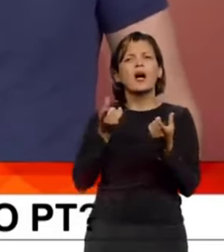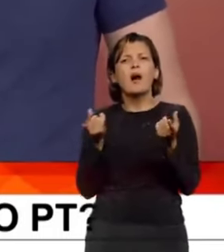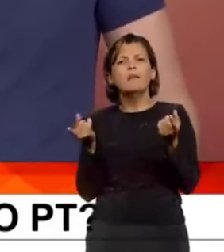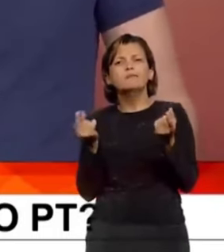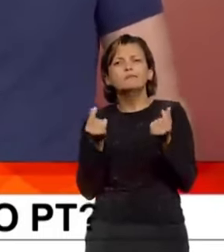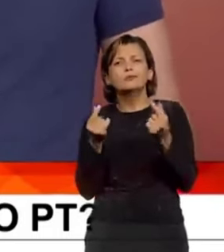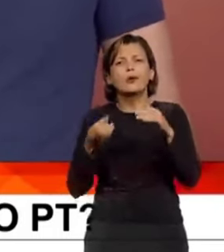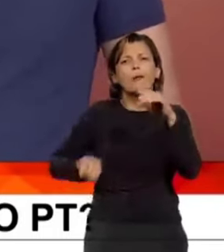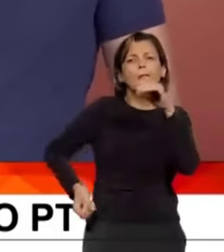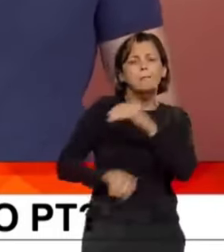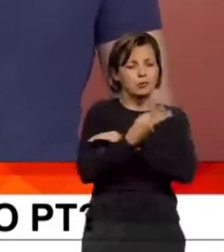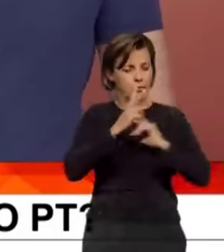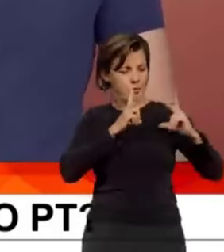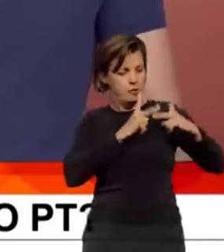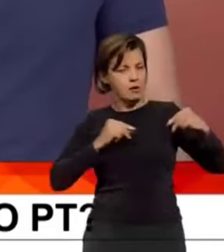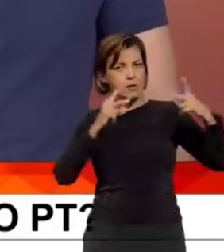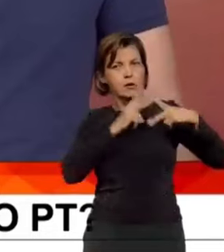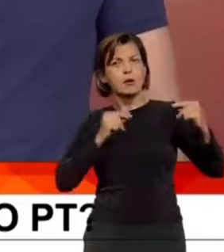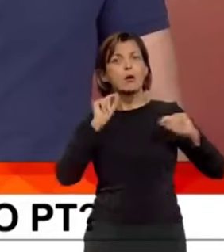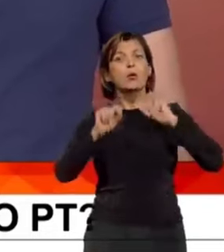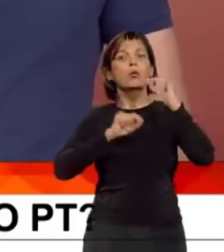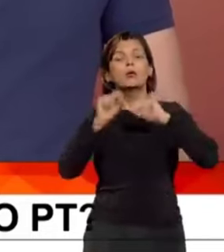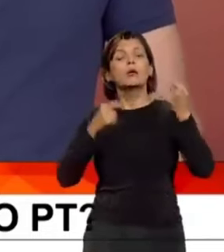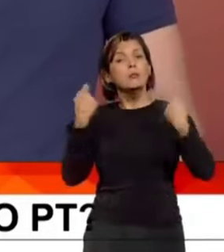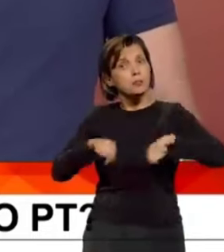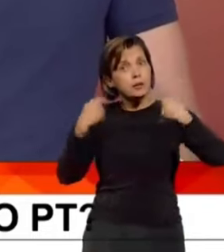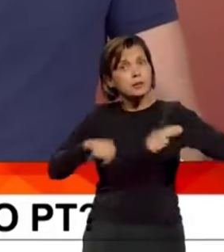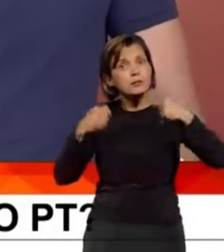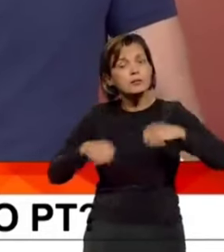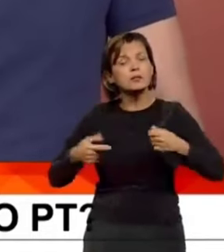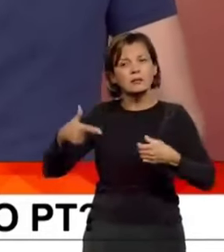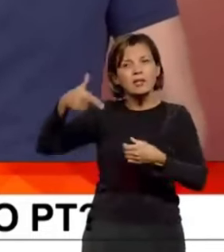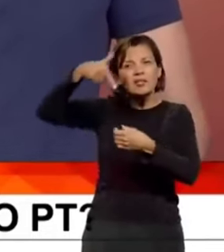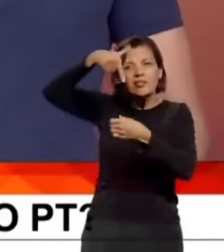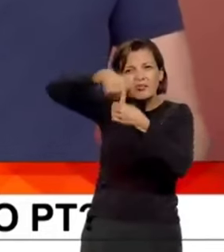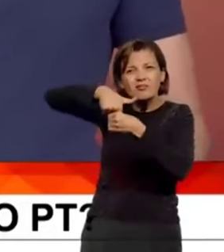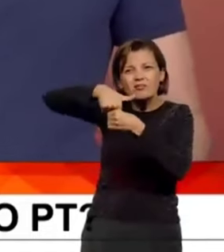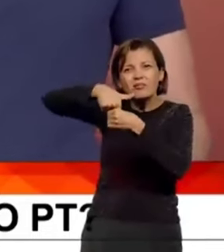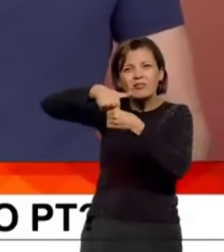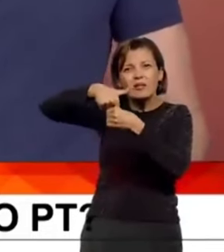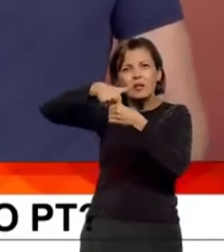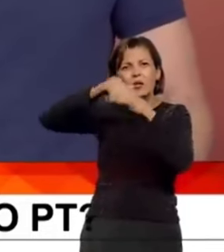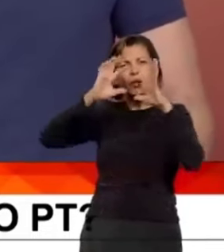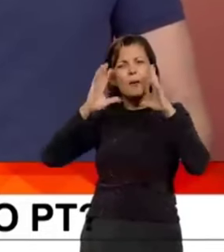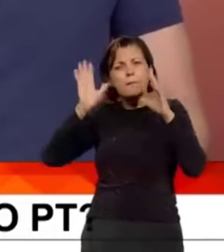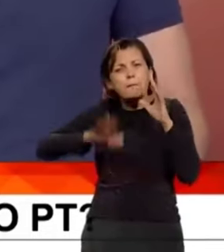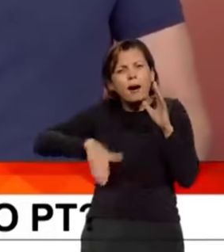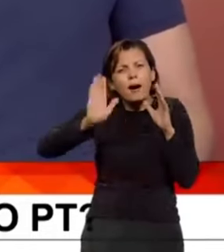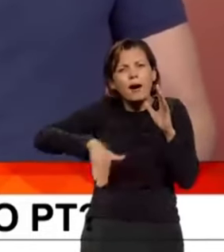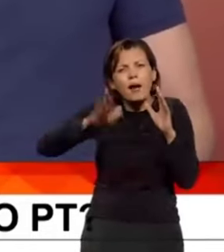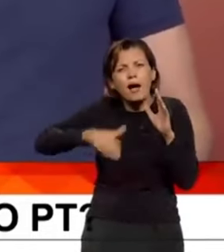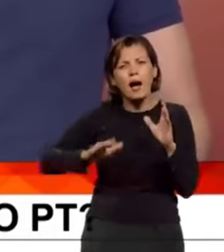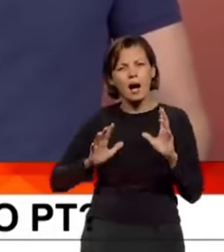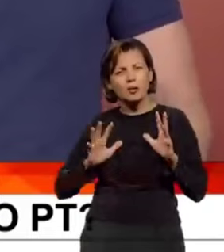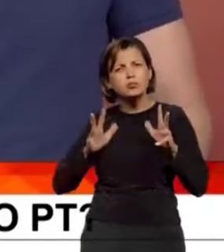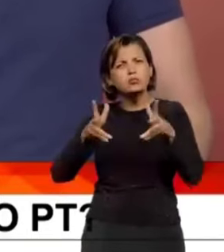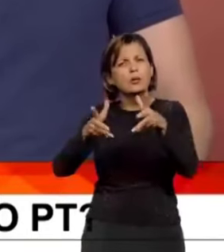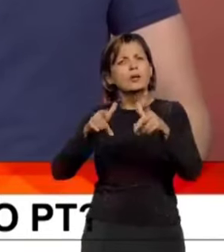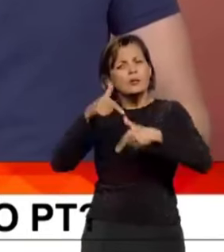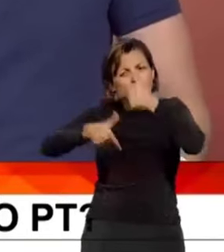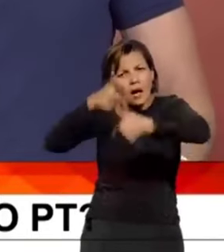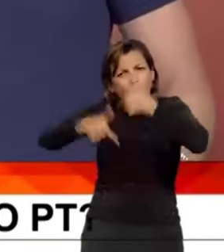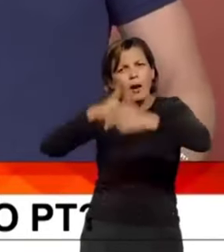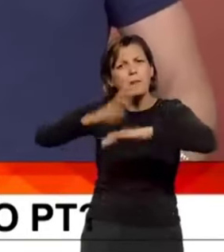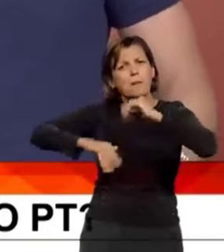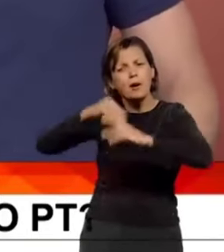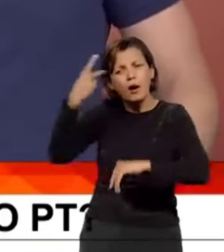desviar aquele tem dinheiro da Petrobras que nas refinarias era para a gente ter sempre sendo do refino e tem a gasolina mais barata do mundo porque a gente é 100 porcento